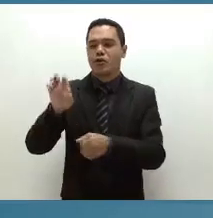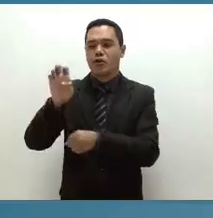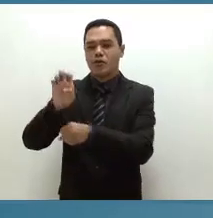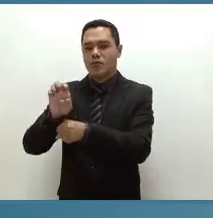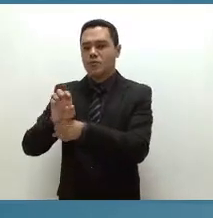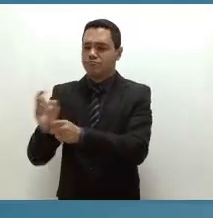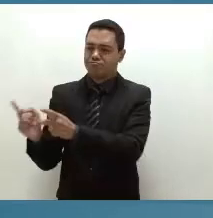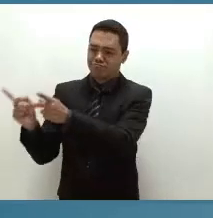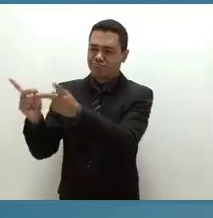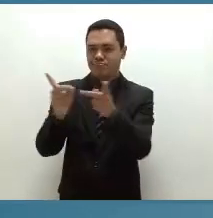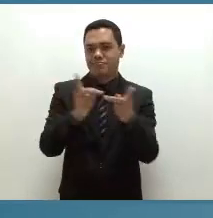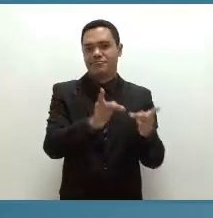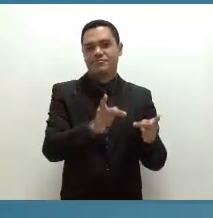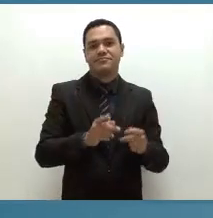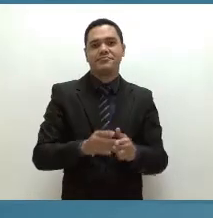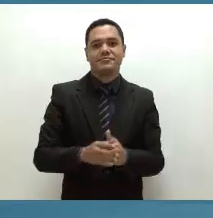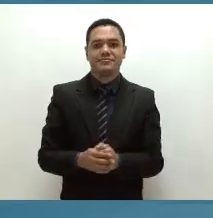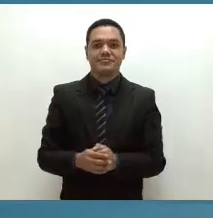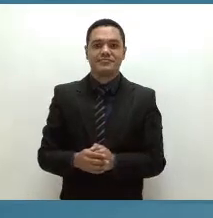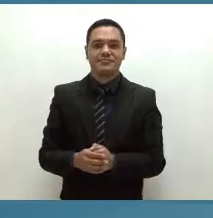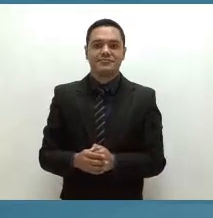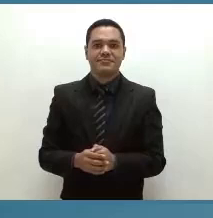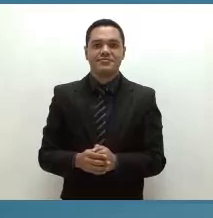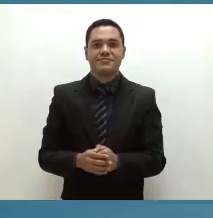do Pará.